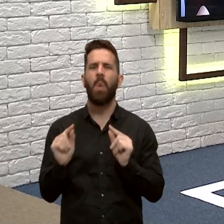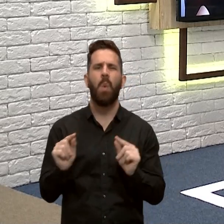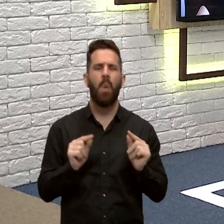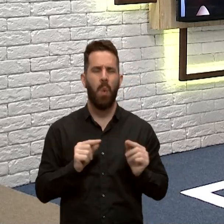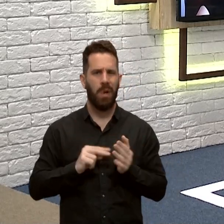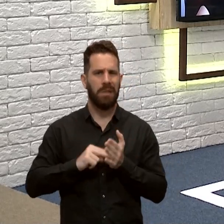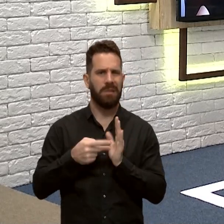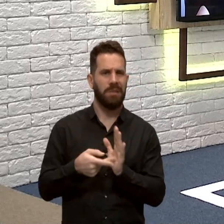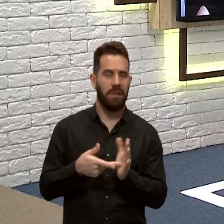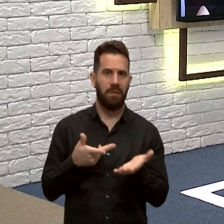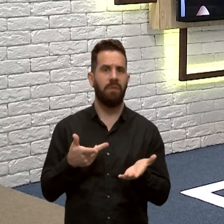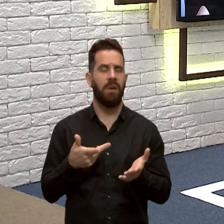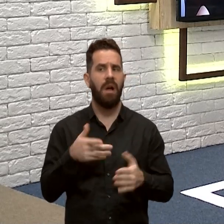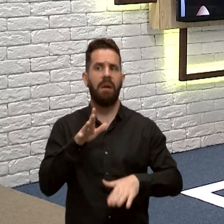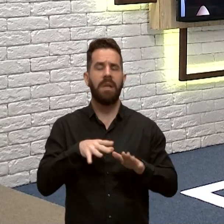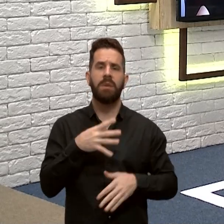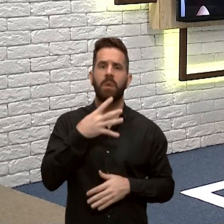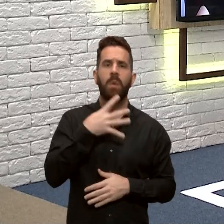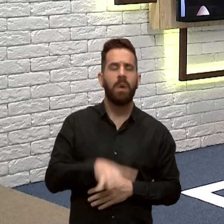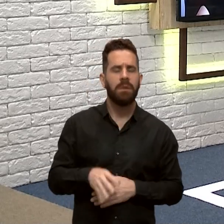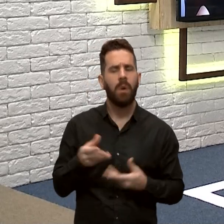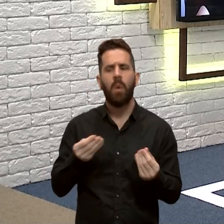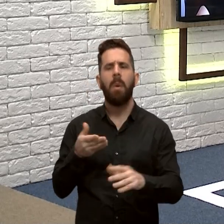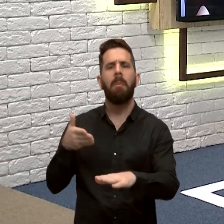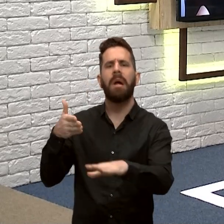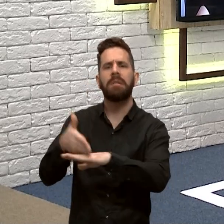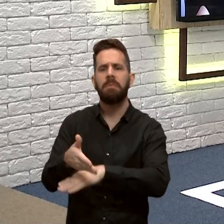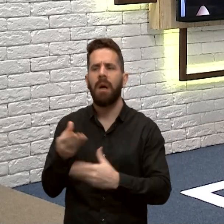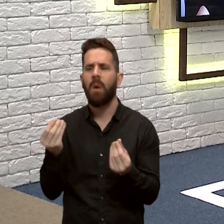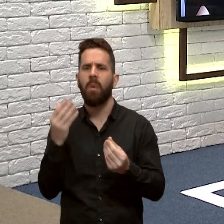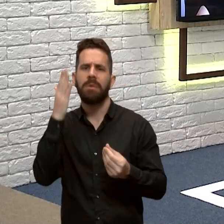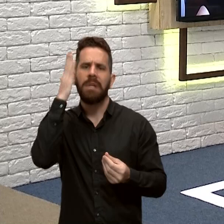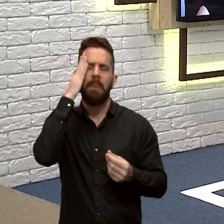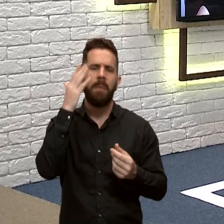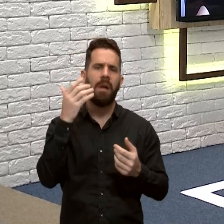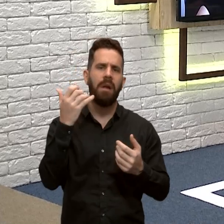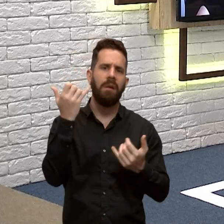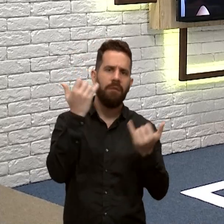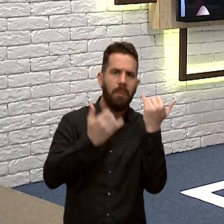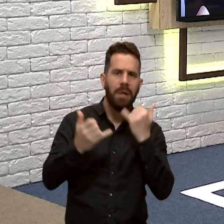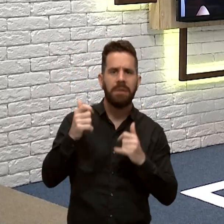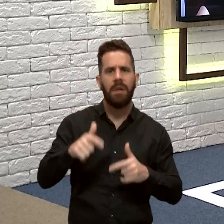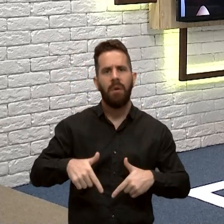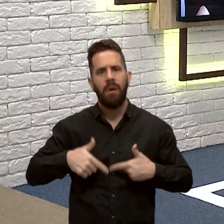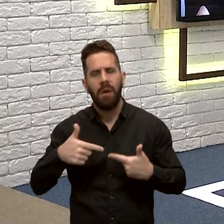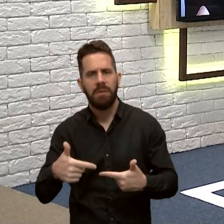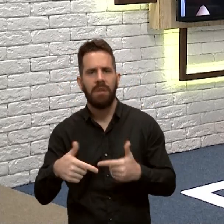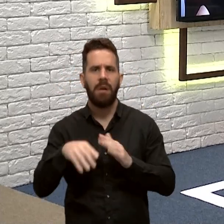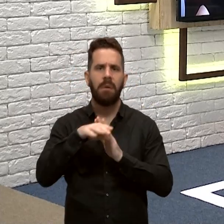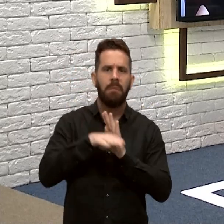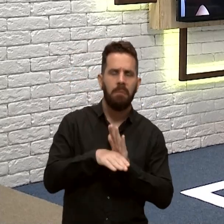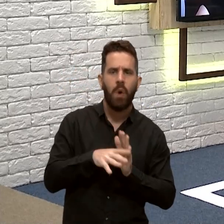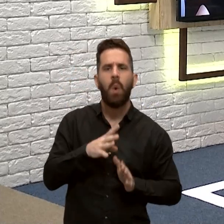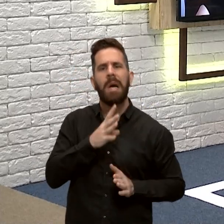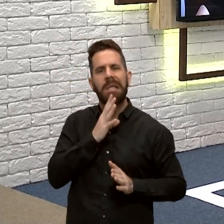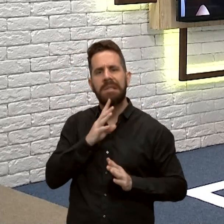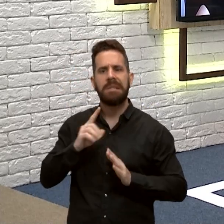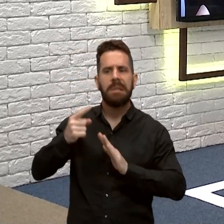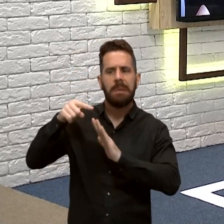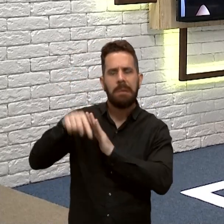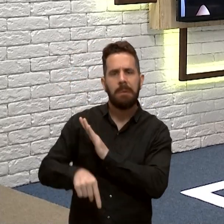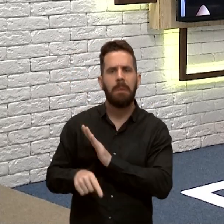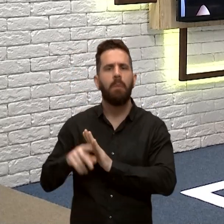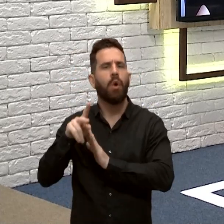não conhecem, né? Como participar, como se integrar a essas ações, como conhecer o projeto? Ótimo. Ótima